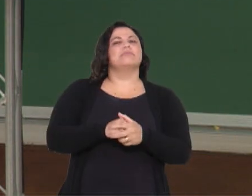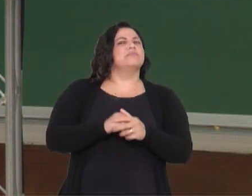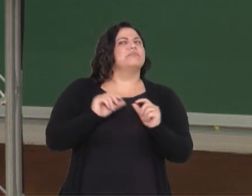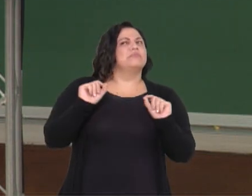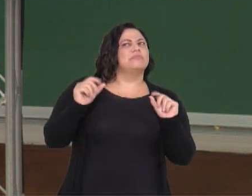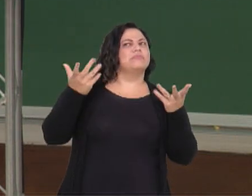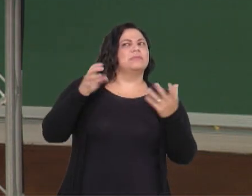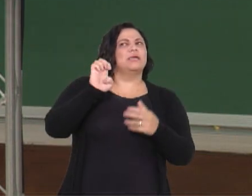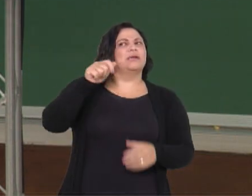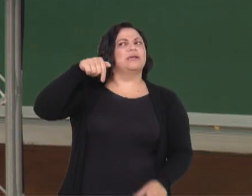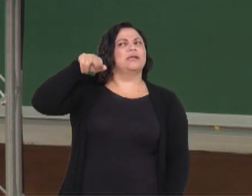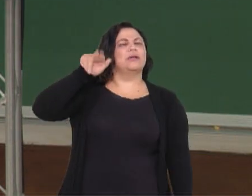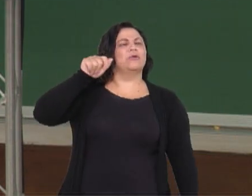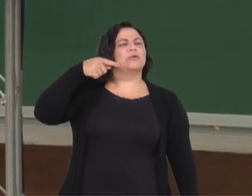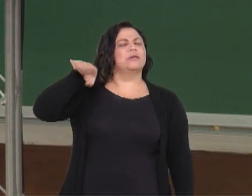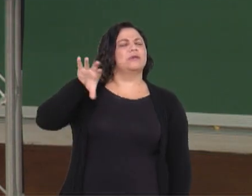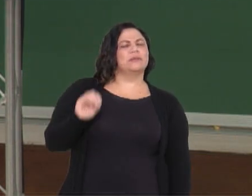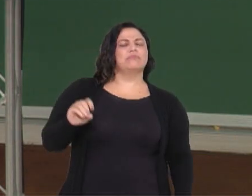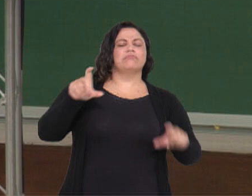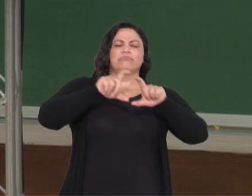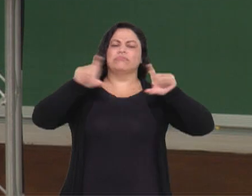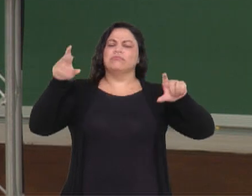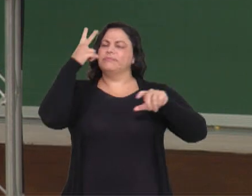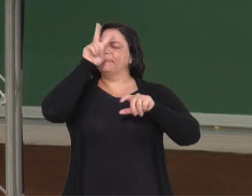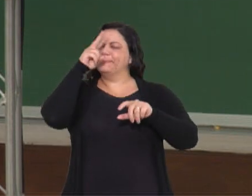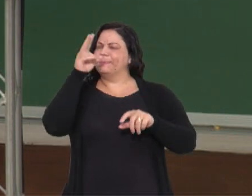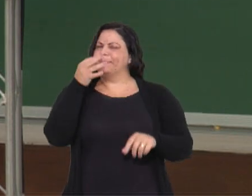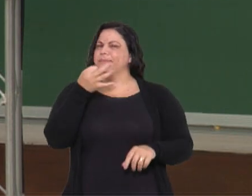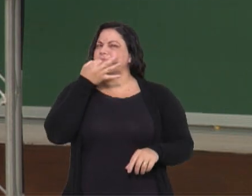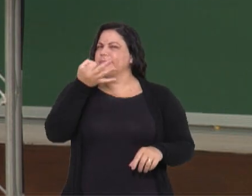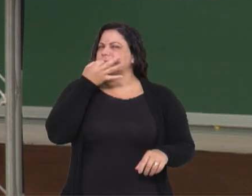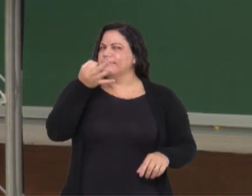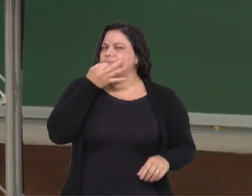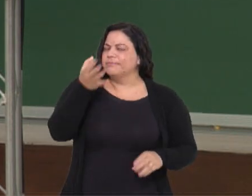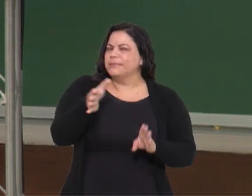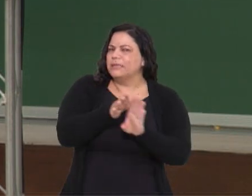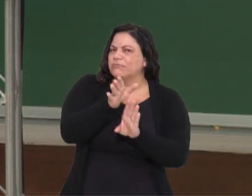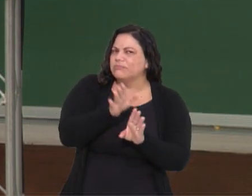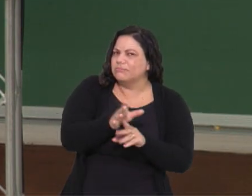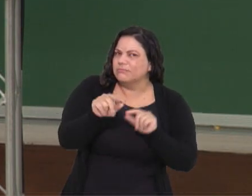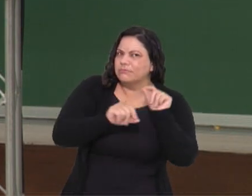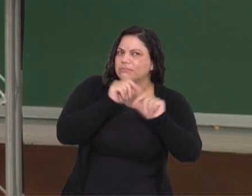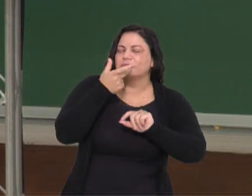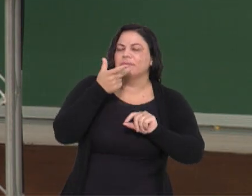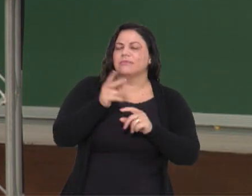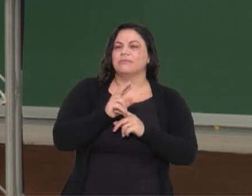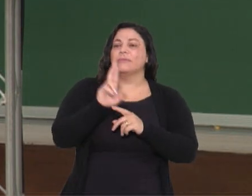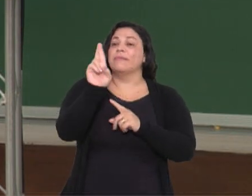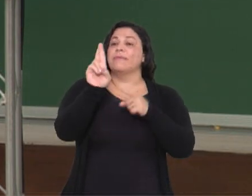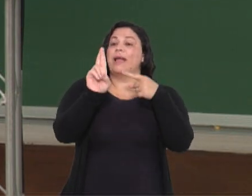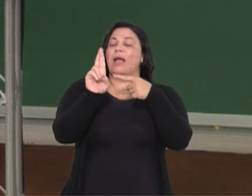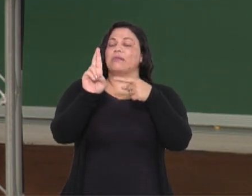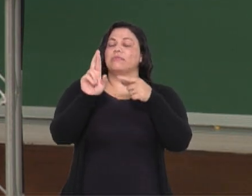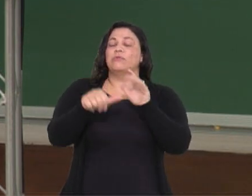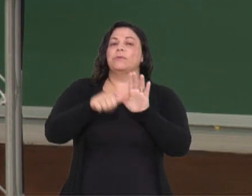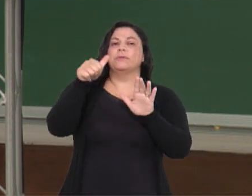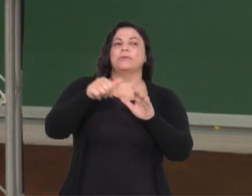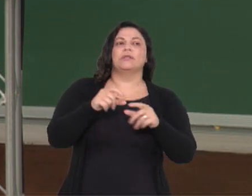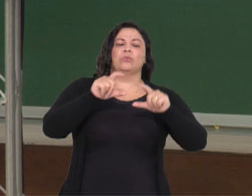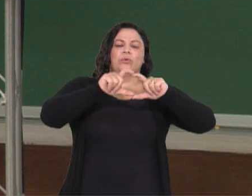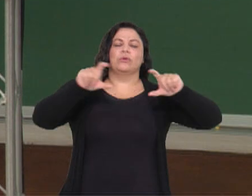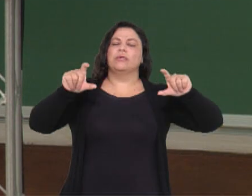que... Lembra da dica que eu dei? Encontre o raio primeiro. Então, para eu encontrar o raio, eu vou usar o comprimento dela. O